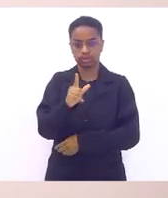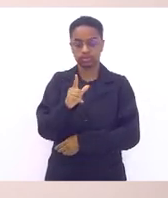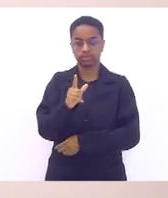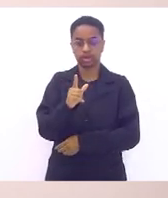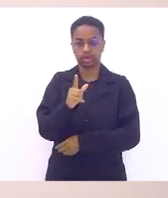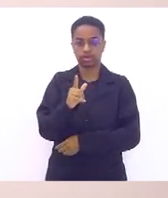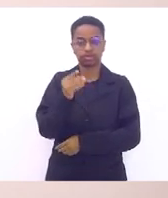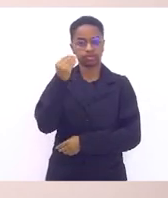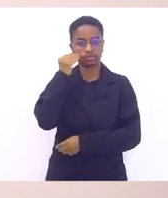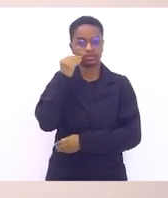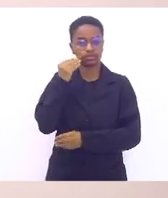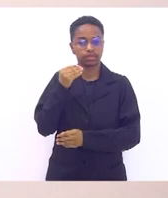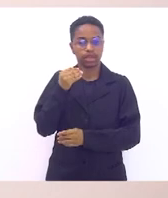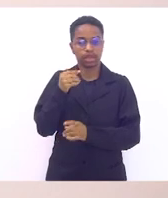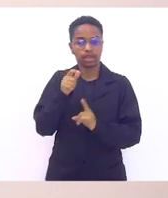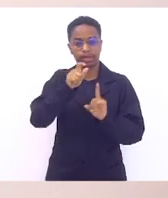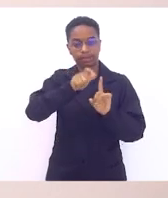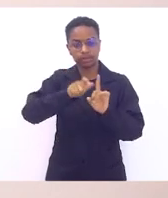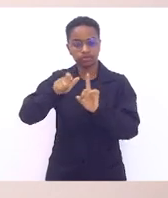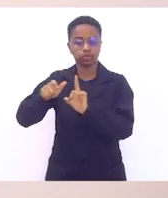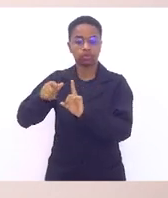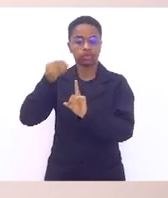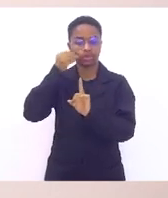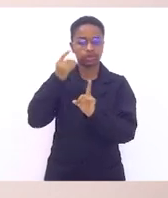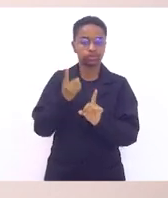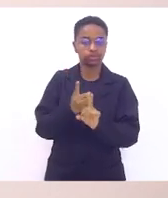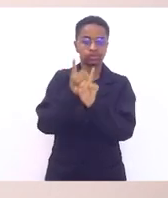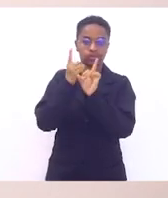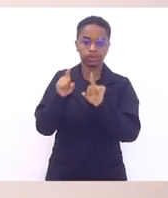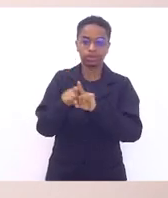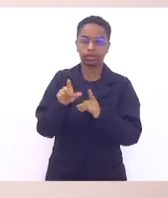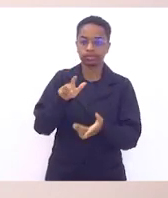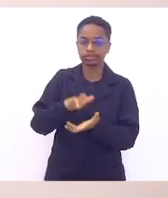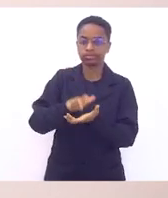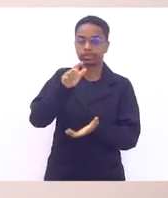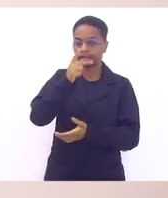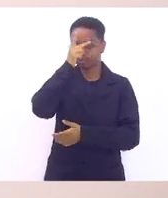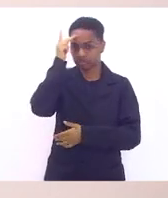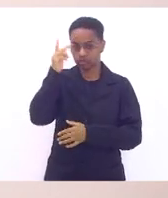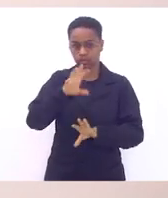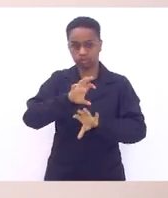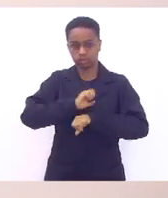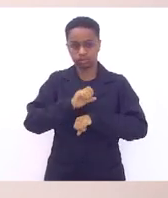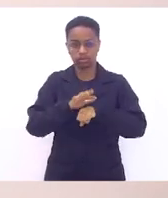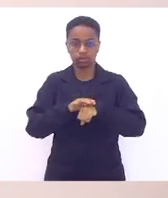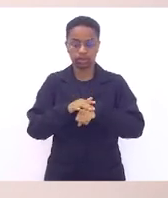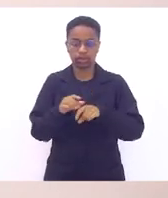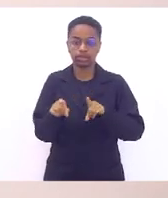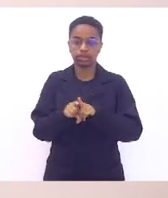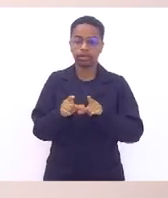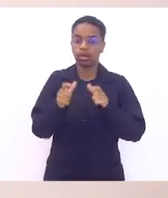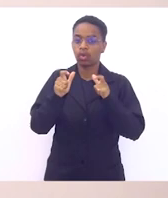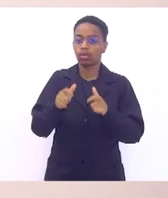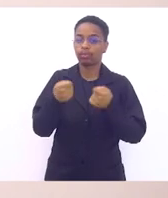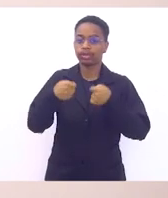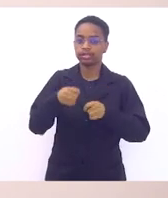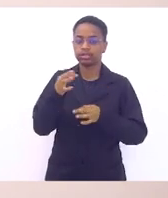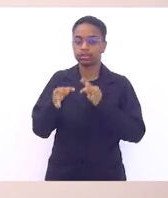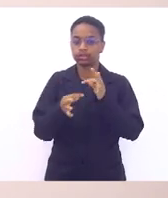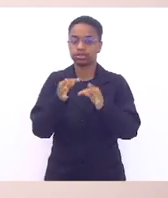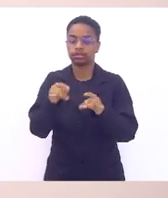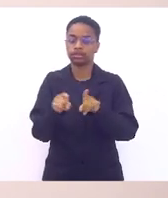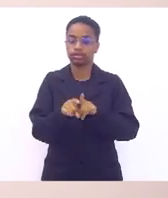essas pessoas, para testar essas pessoas, para identificar e rastrear os contactantes, para ver onde que elas vão precisar ser isoladas e tratadas. Eu acho que a gente